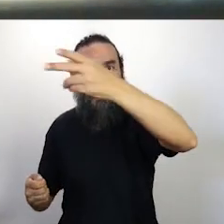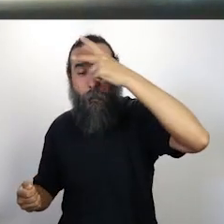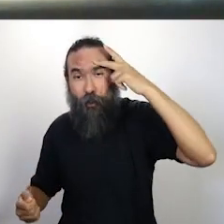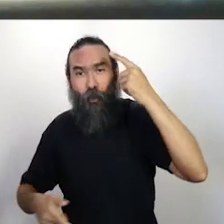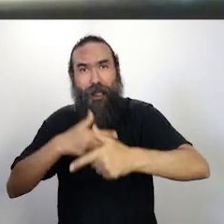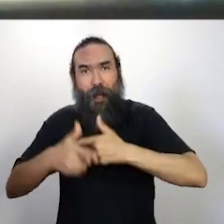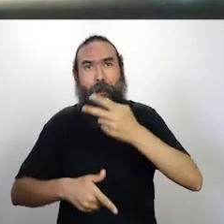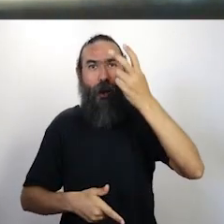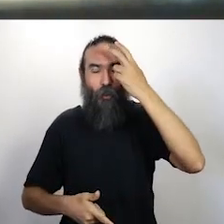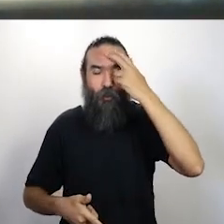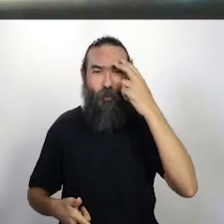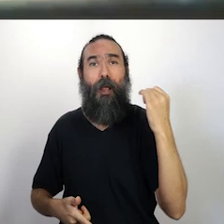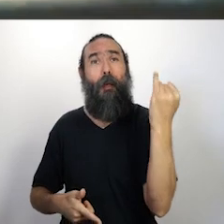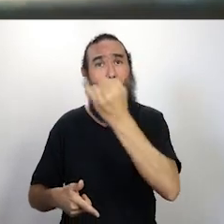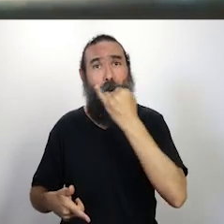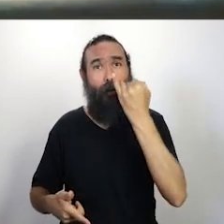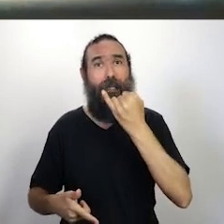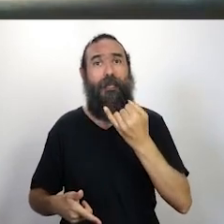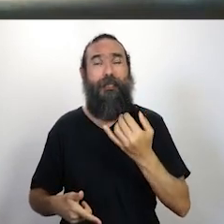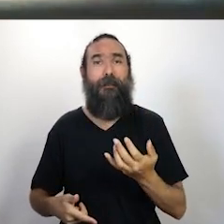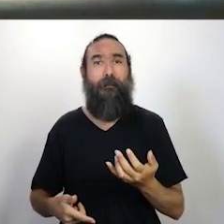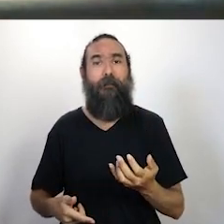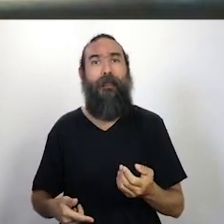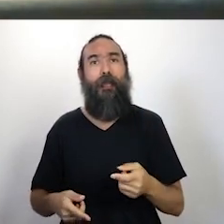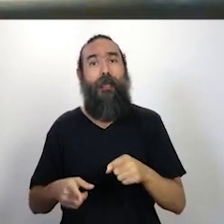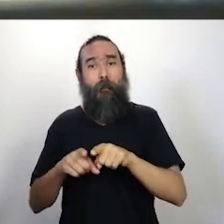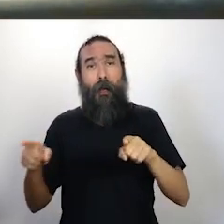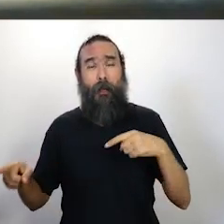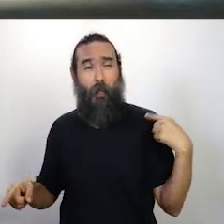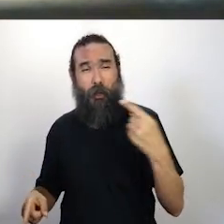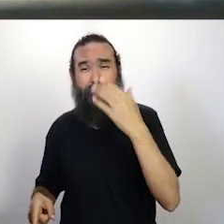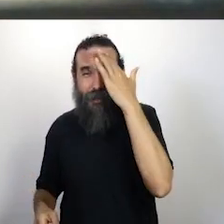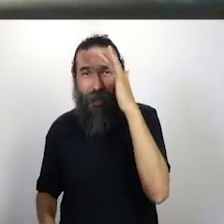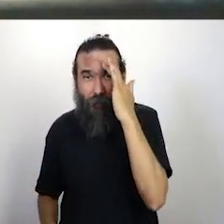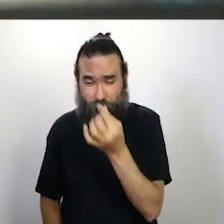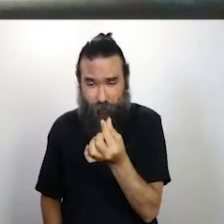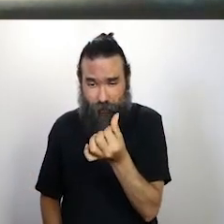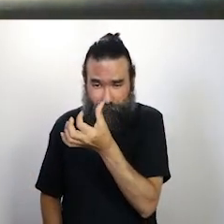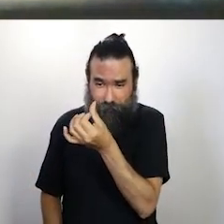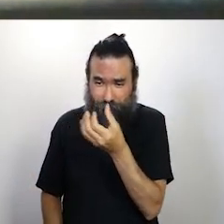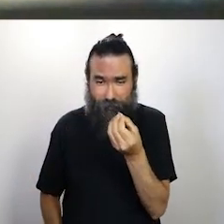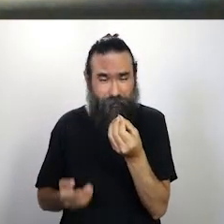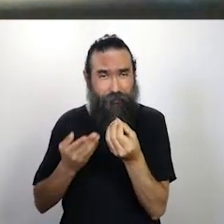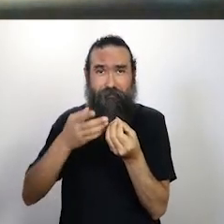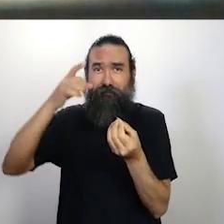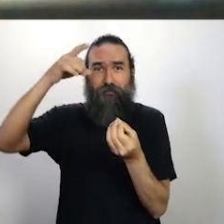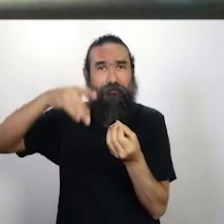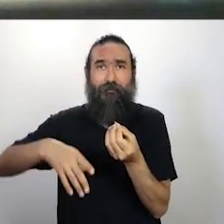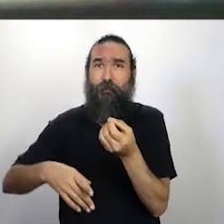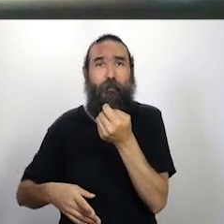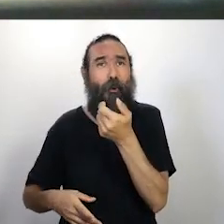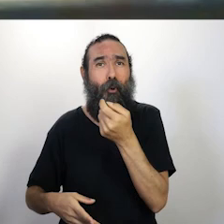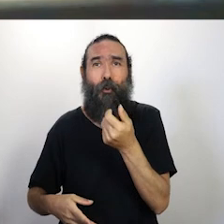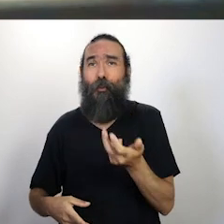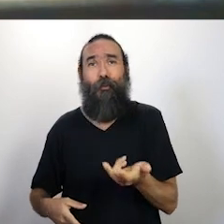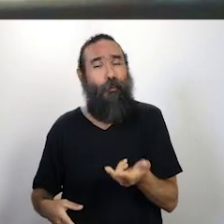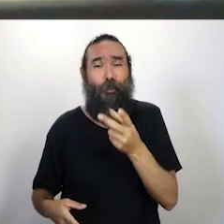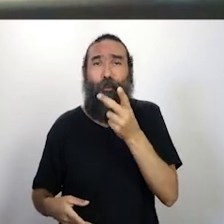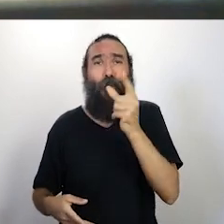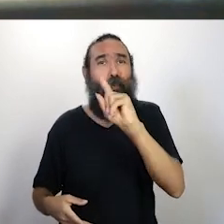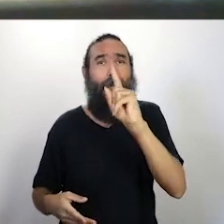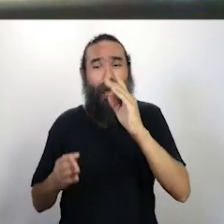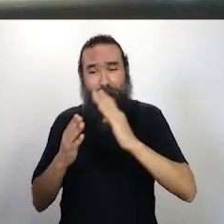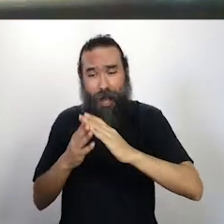ali a sua equipe dentro das medidas porque a gente sabe que 600 reais você não paga um aluguel você não compra comida e mal você compra às vezes um